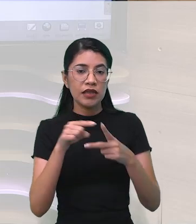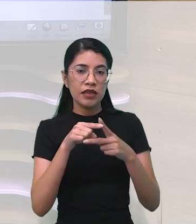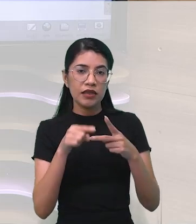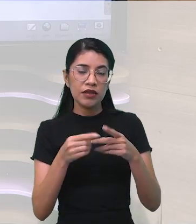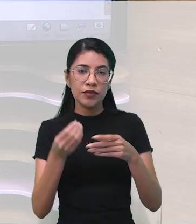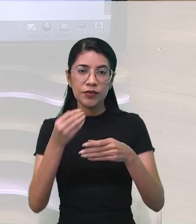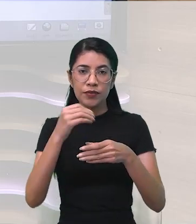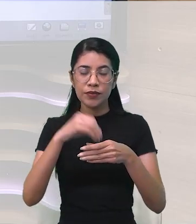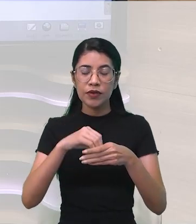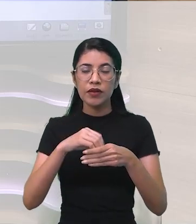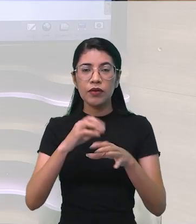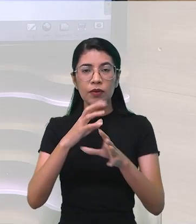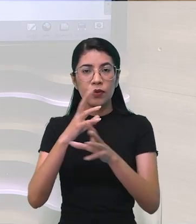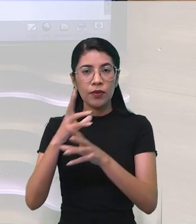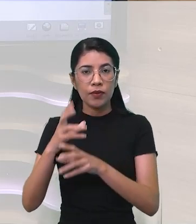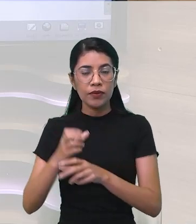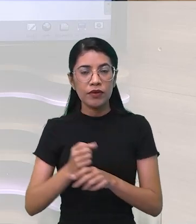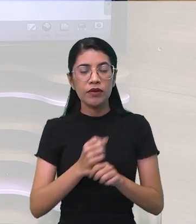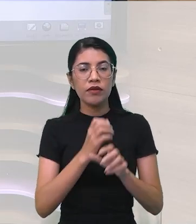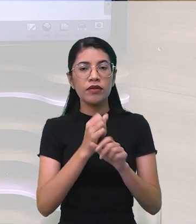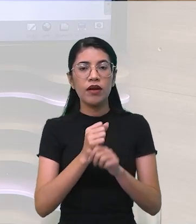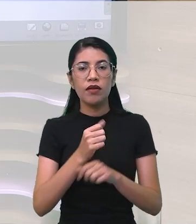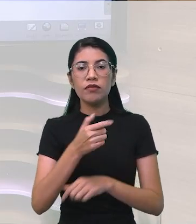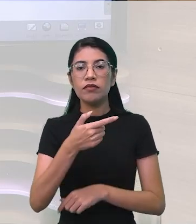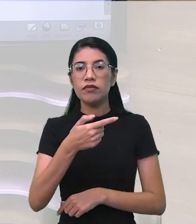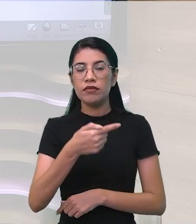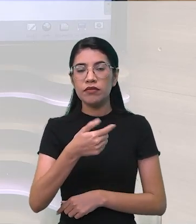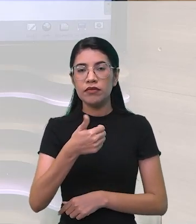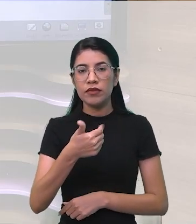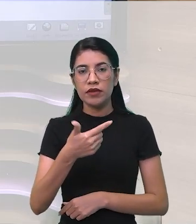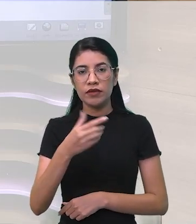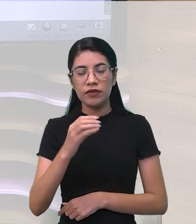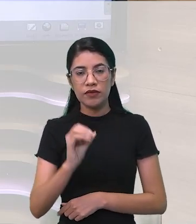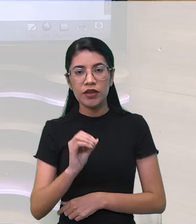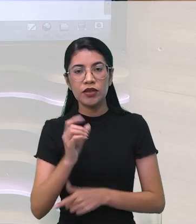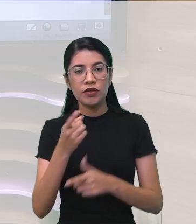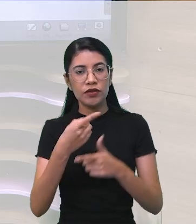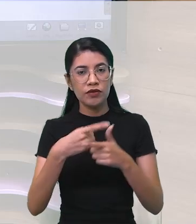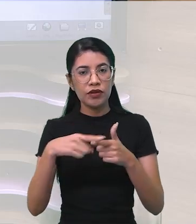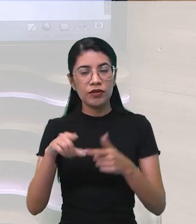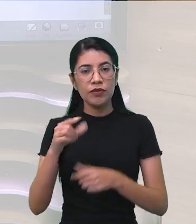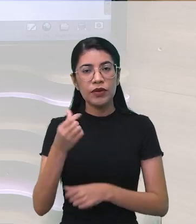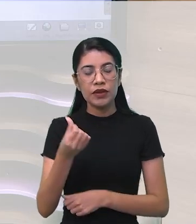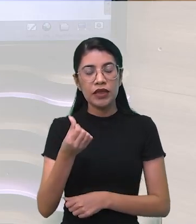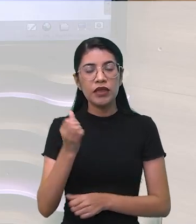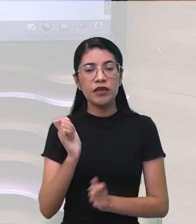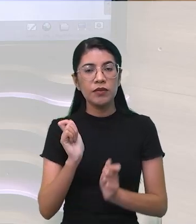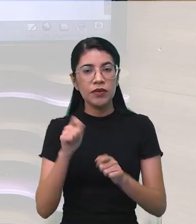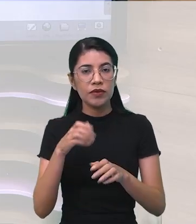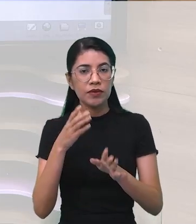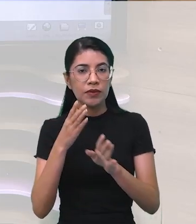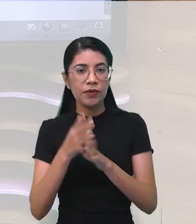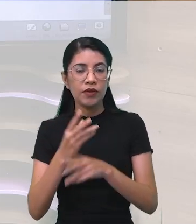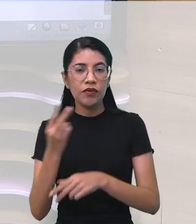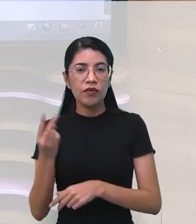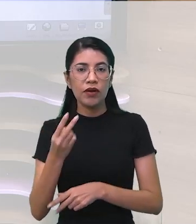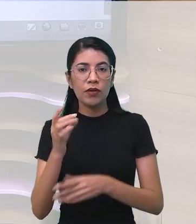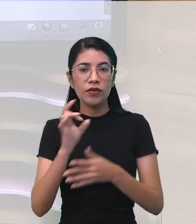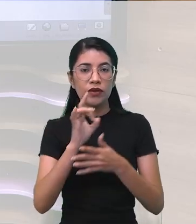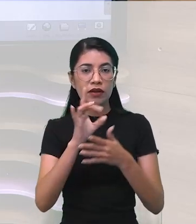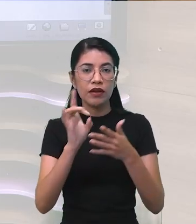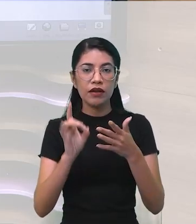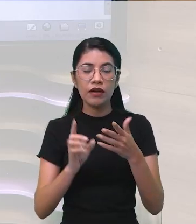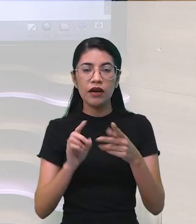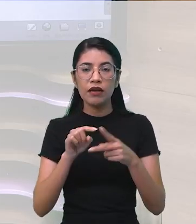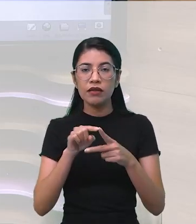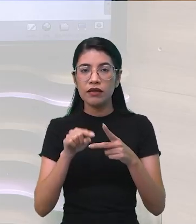Então pega o valor total, que é 720, divide por 6, você encontra o valor de cada ângulo interno.